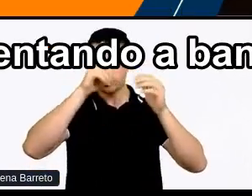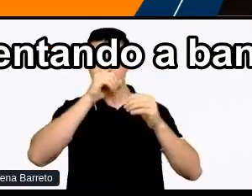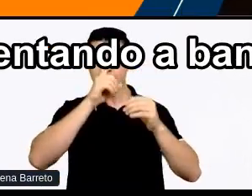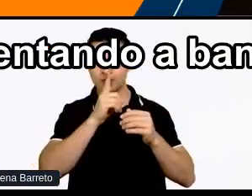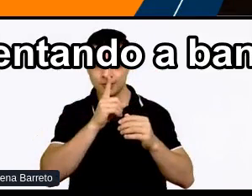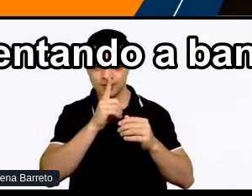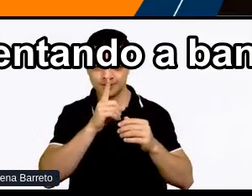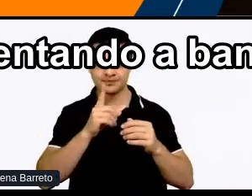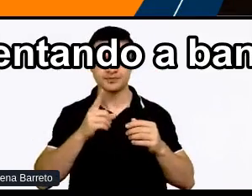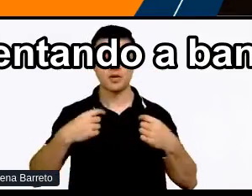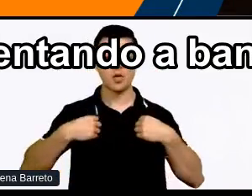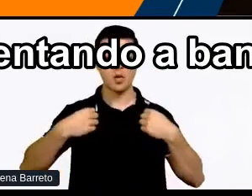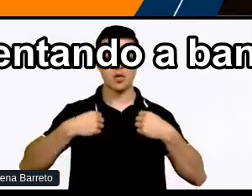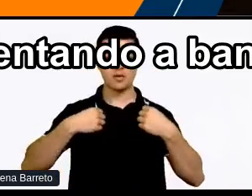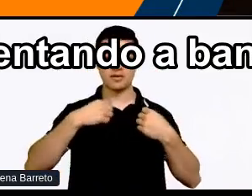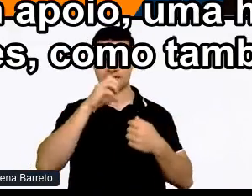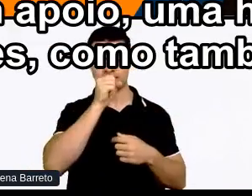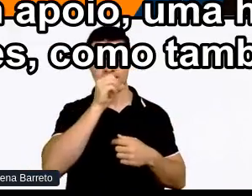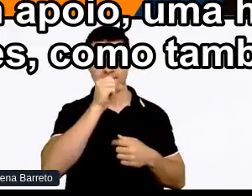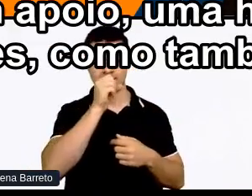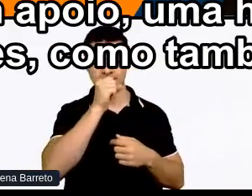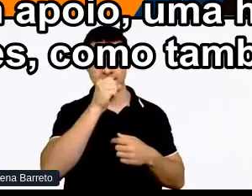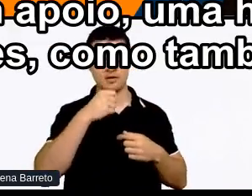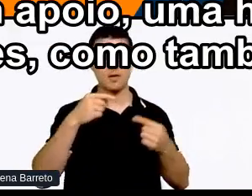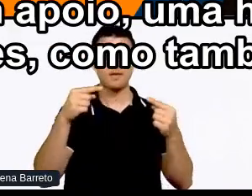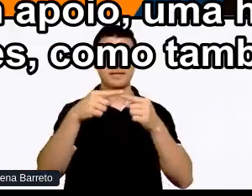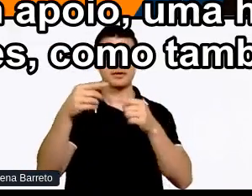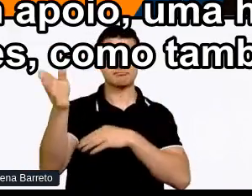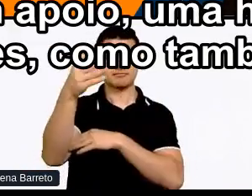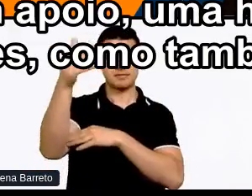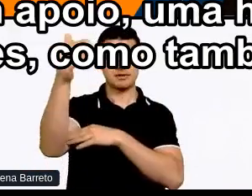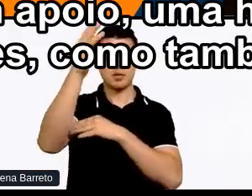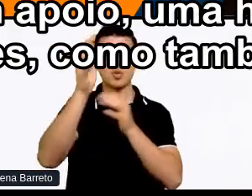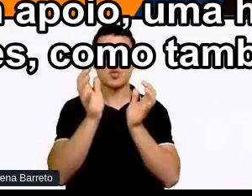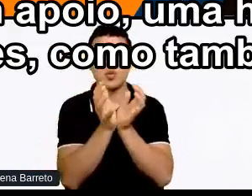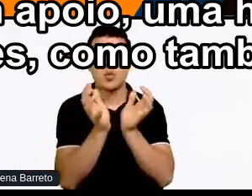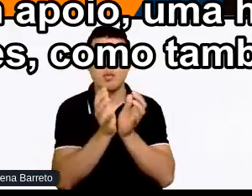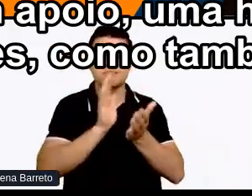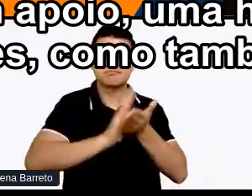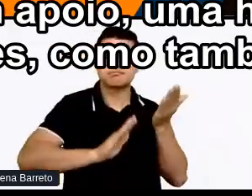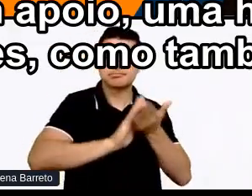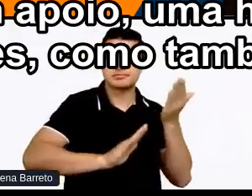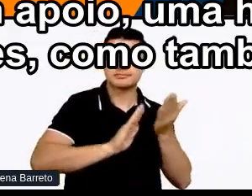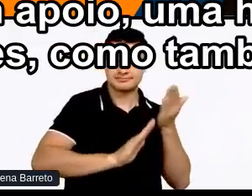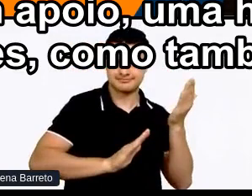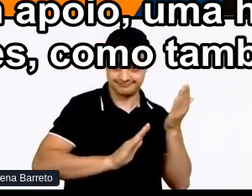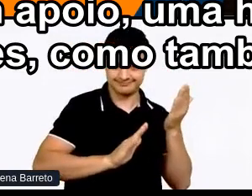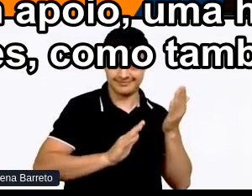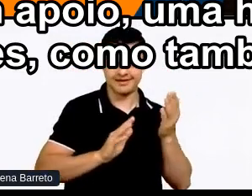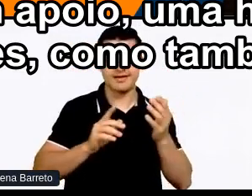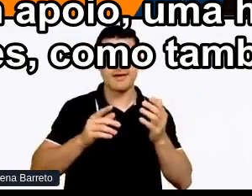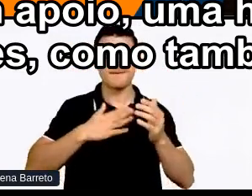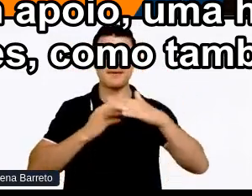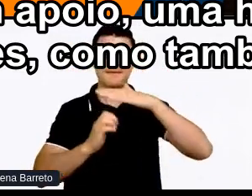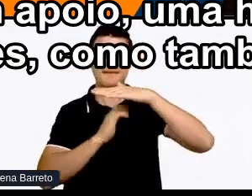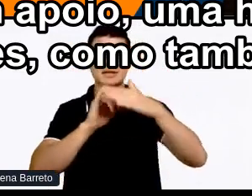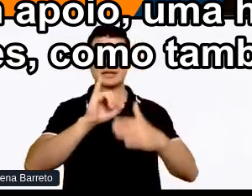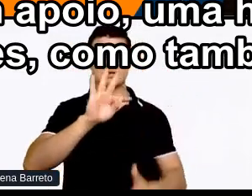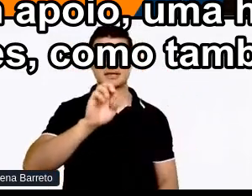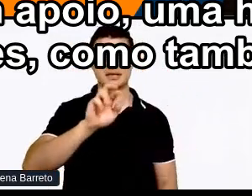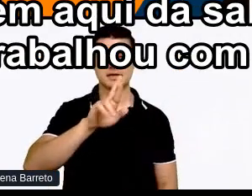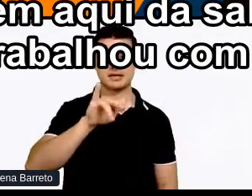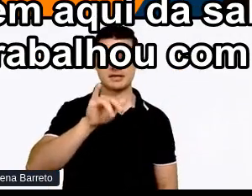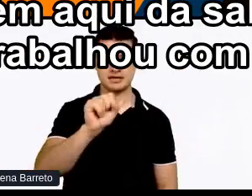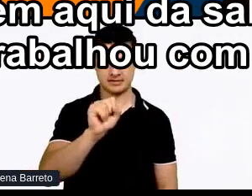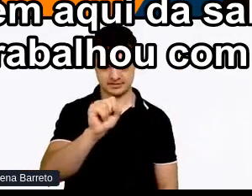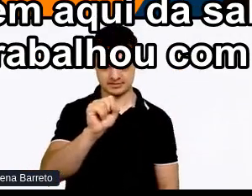inteiro, representando a bandeira dos refugiados. Então, é um apoio, uma homenagem, tanto à minha empresa Iteris, como também à causa dos refugiados.